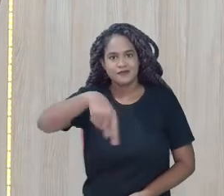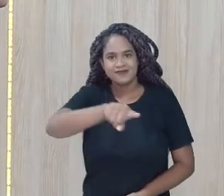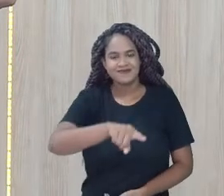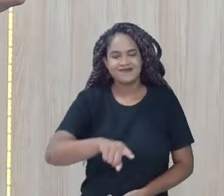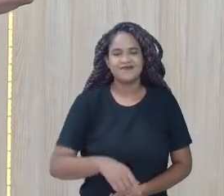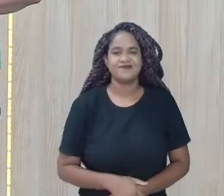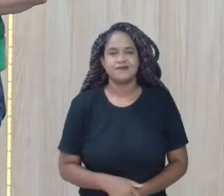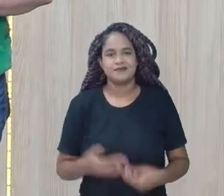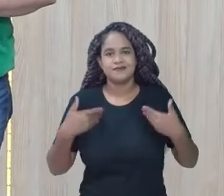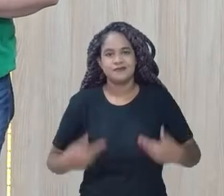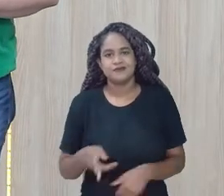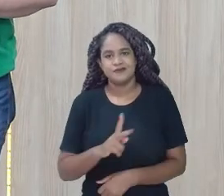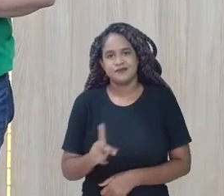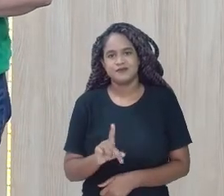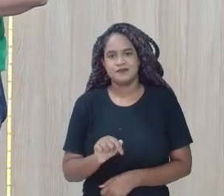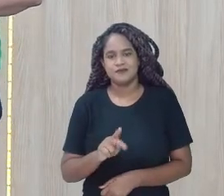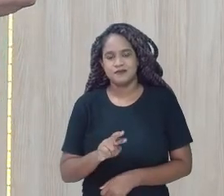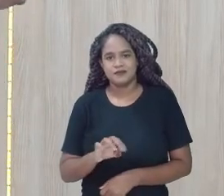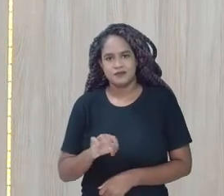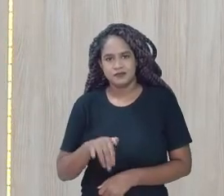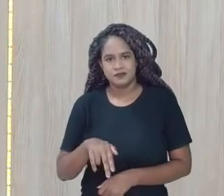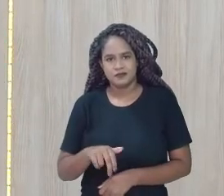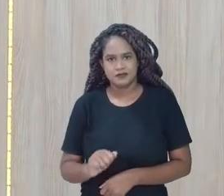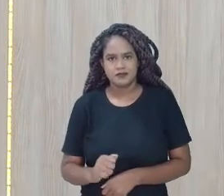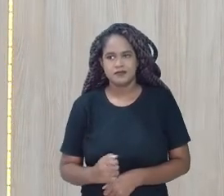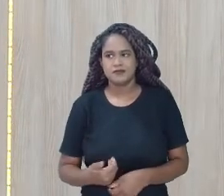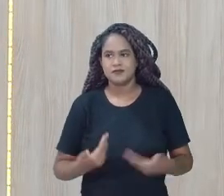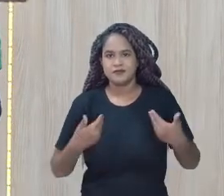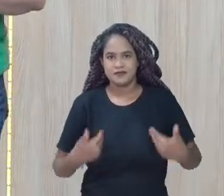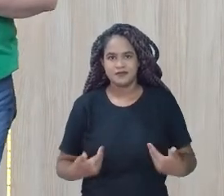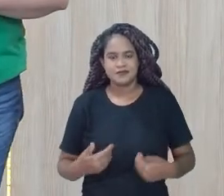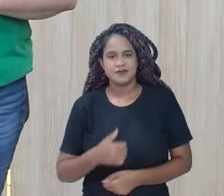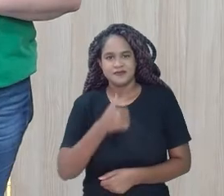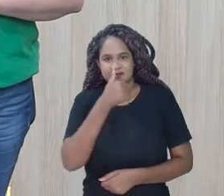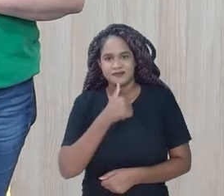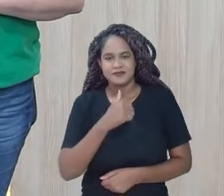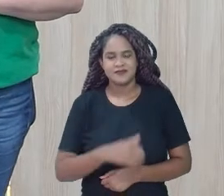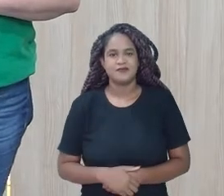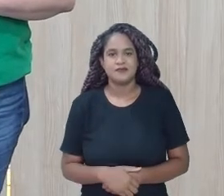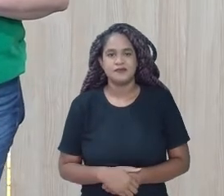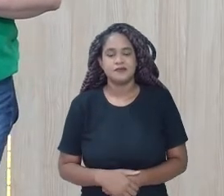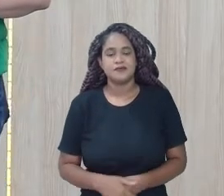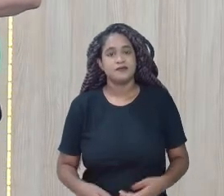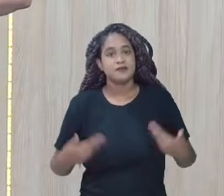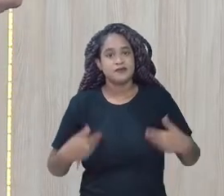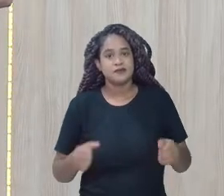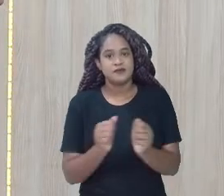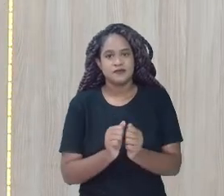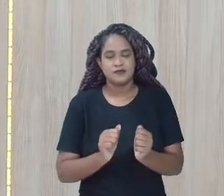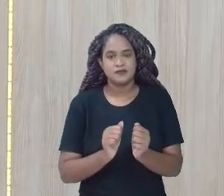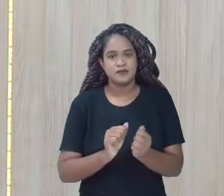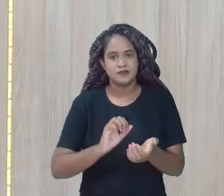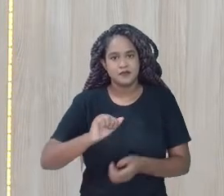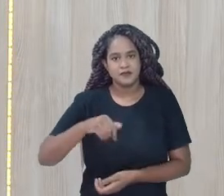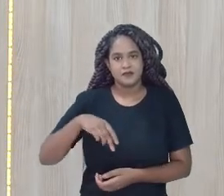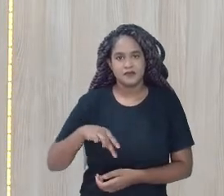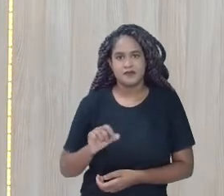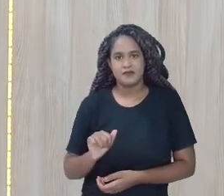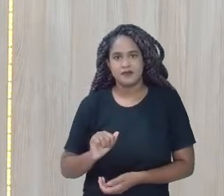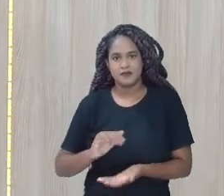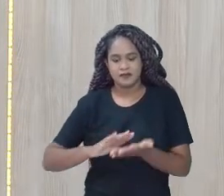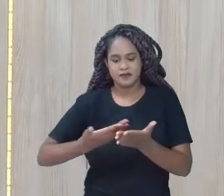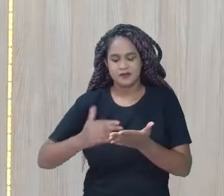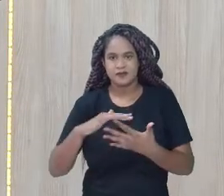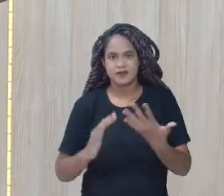vocês? Eu sou a professora Adriana Maria e este é o meu sinal. Estamos aqui com a Amanda, a nossa intérprete do